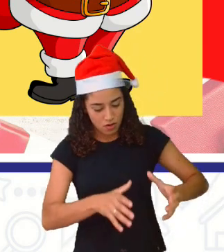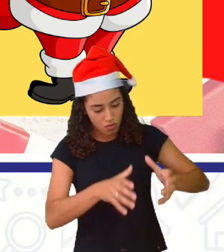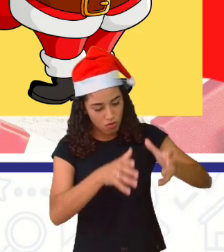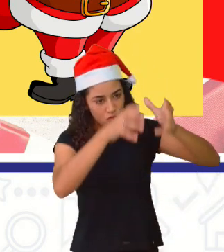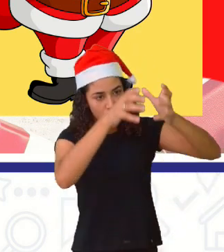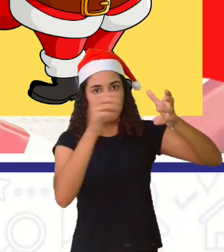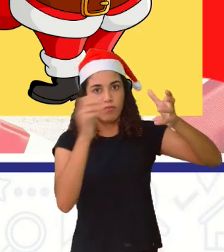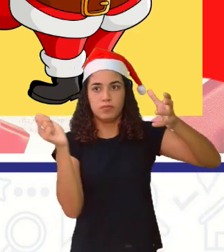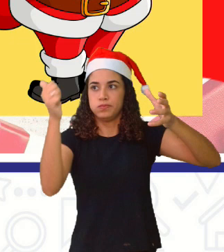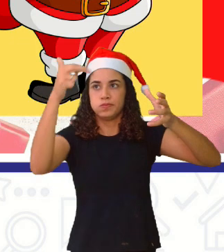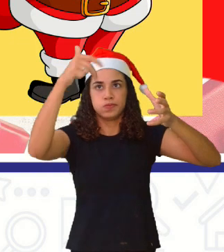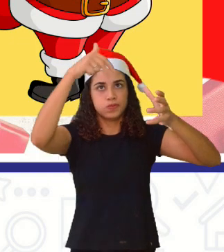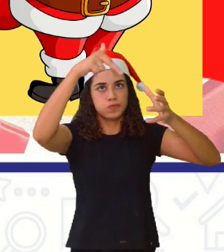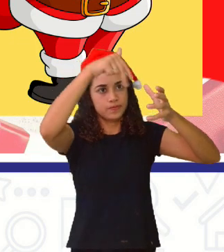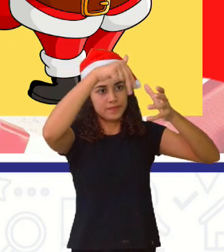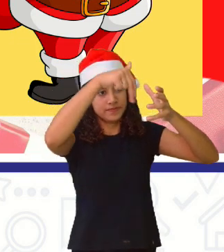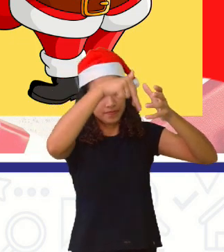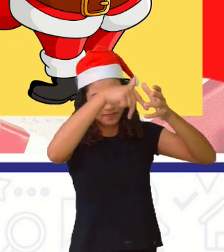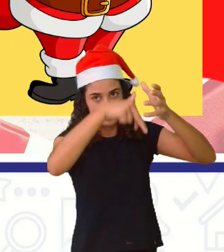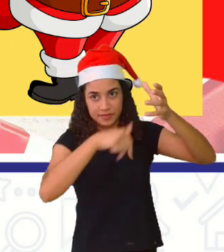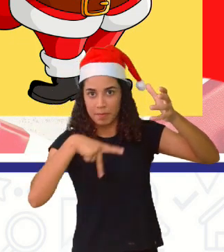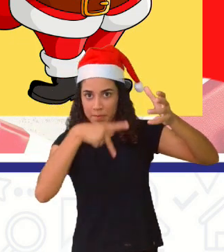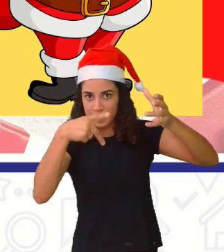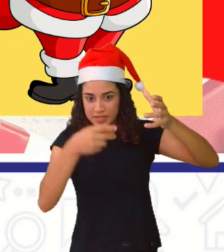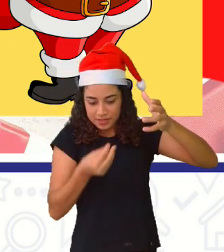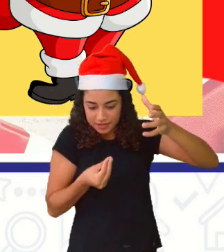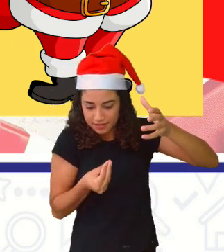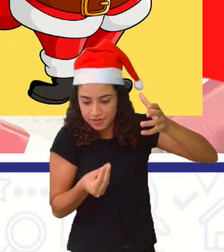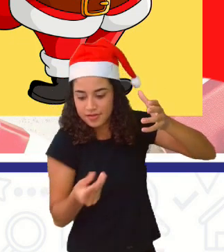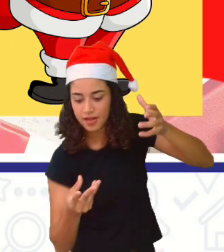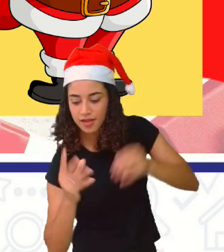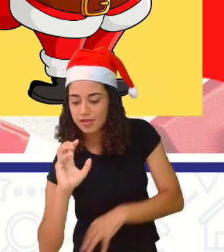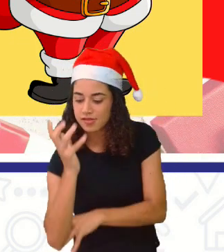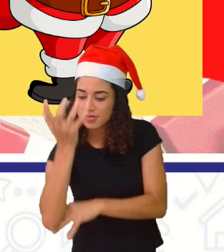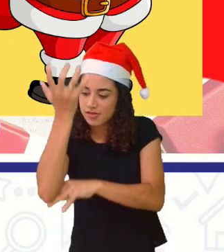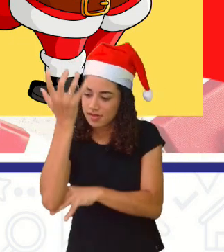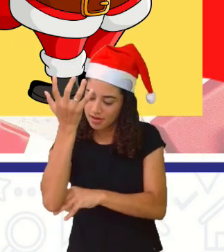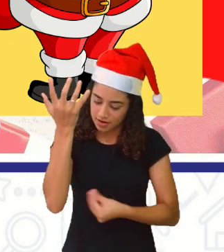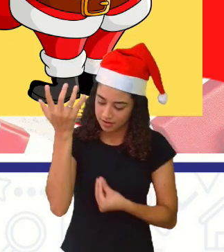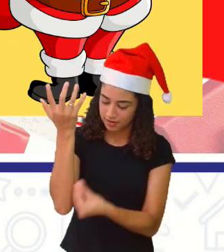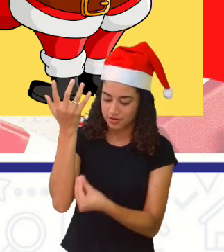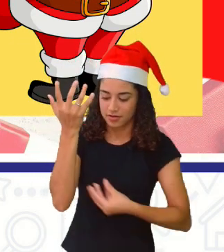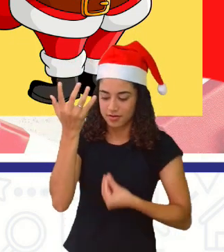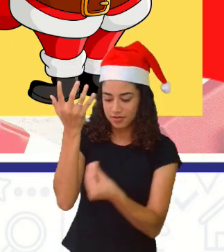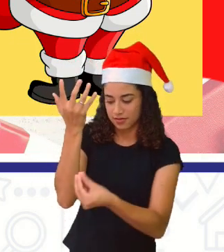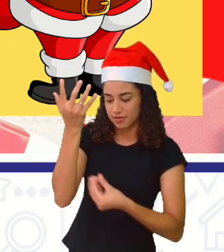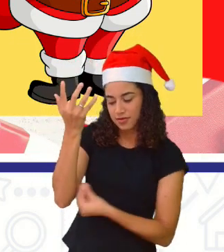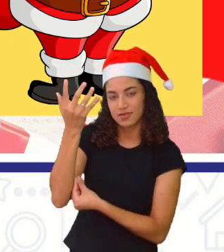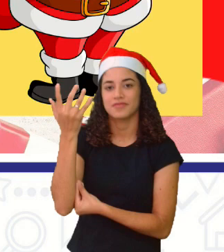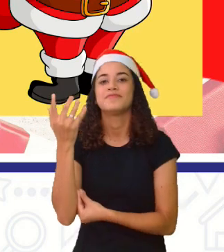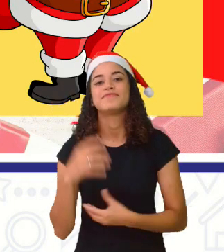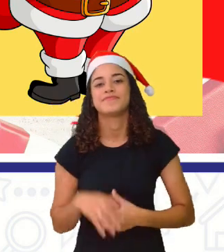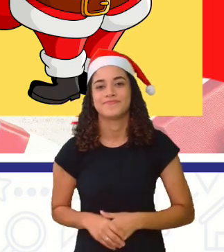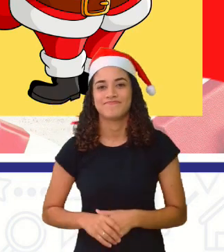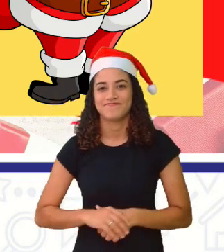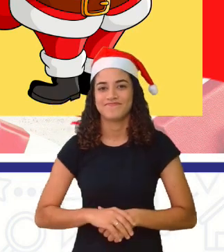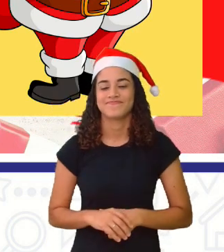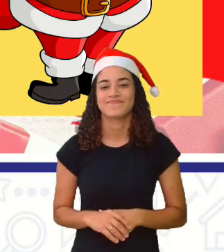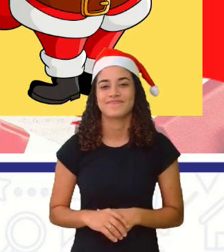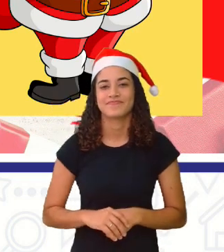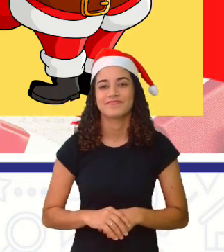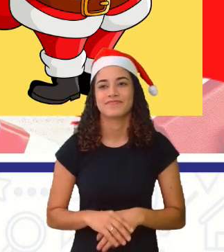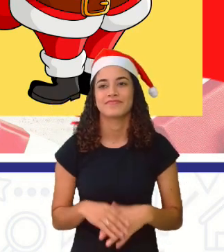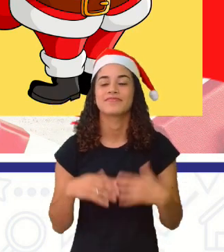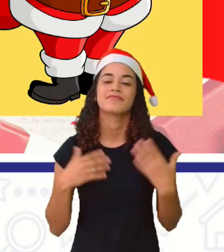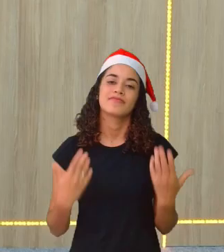deixa ali os presentes, né, ao pé da árvore de Natal, né, que está ali com as meinhas, com os pedidos, né, das crianças, né?